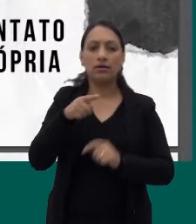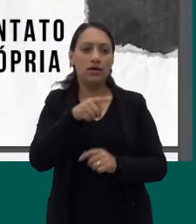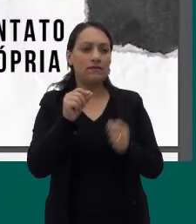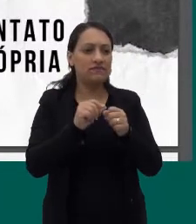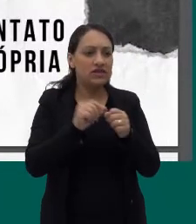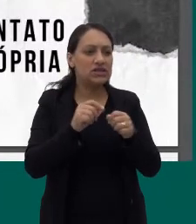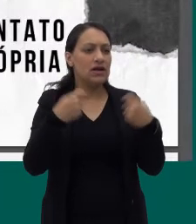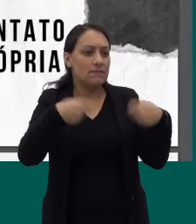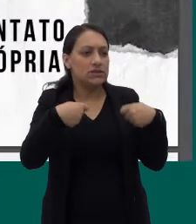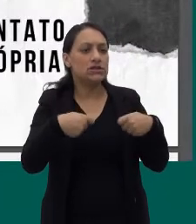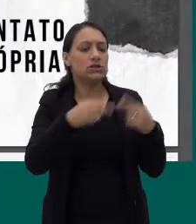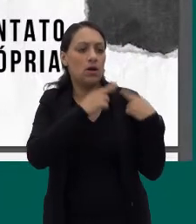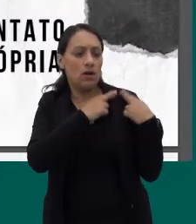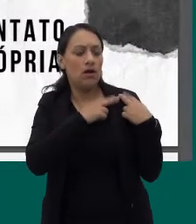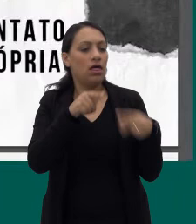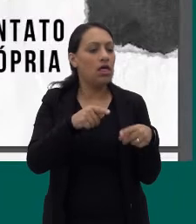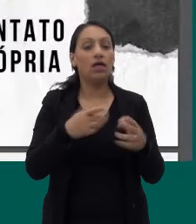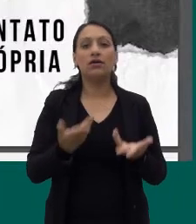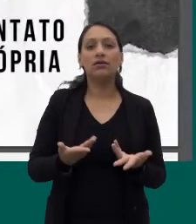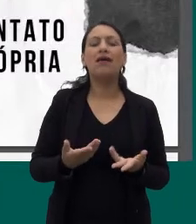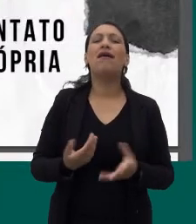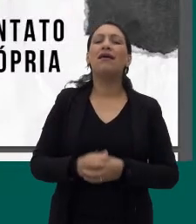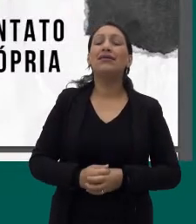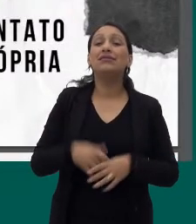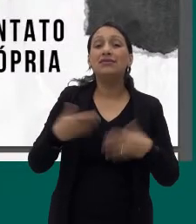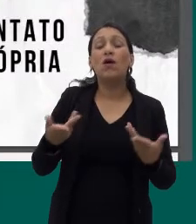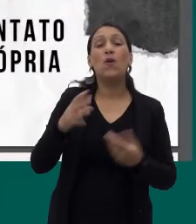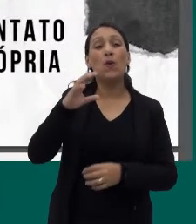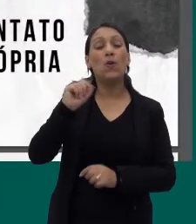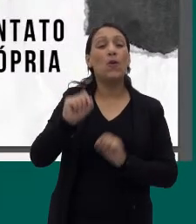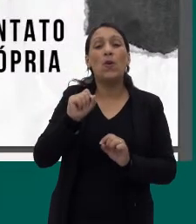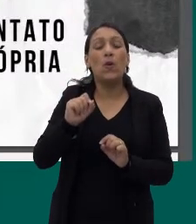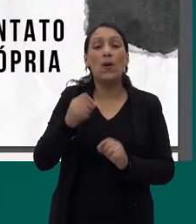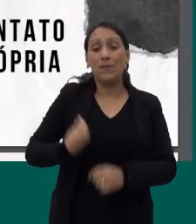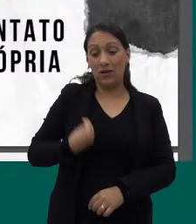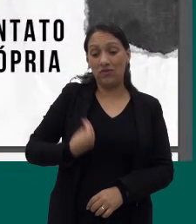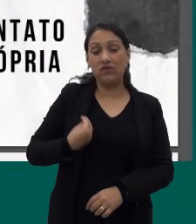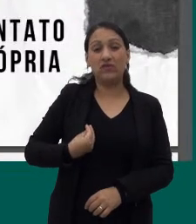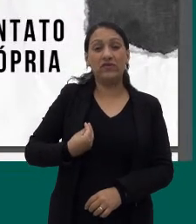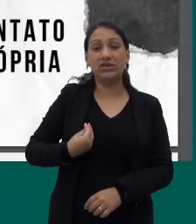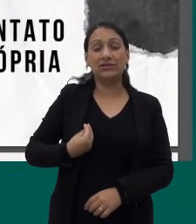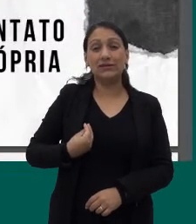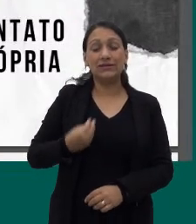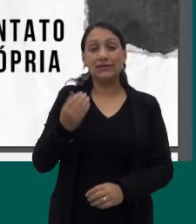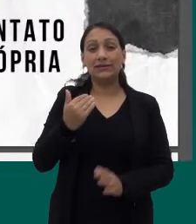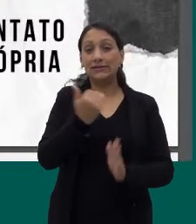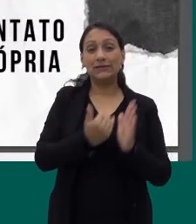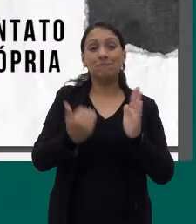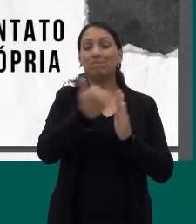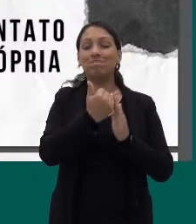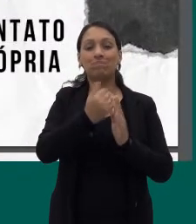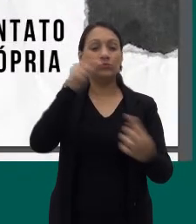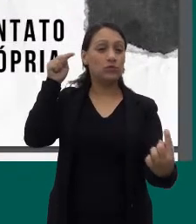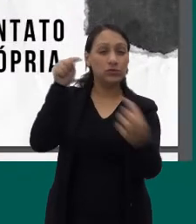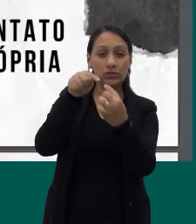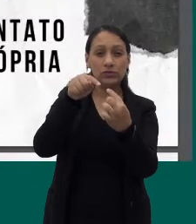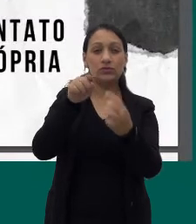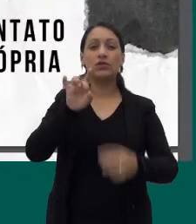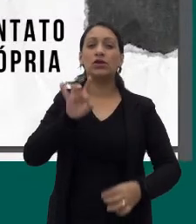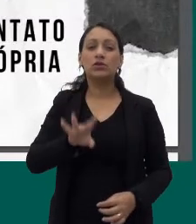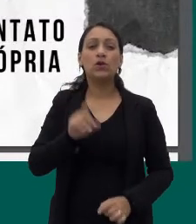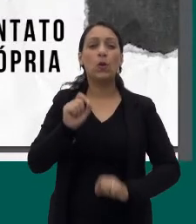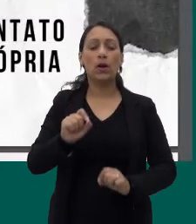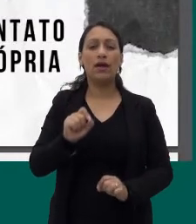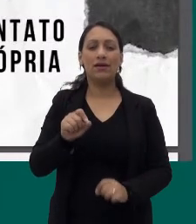coisa, né? E isso sim acaba sendo uma vida excessivamente objetiva, né? A gente acaba preenchendo